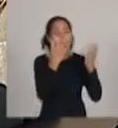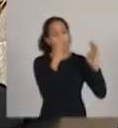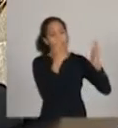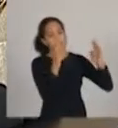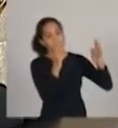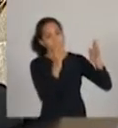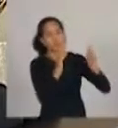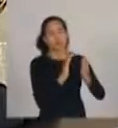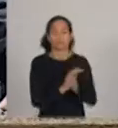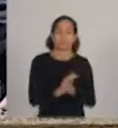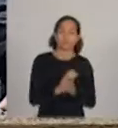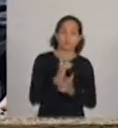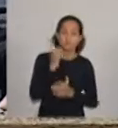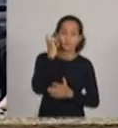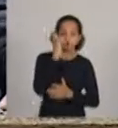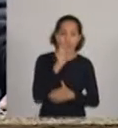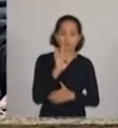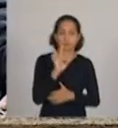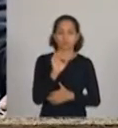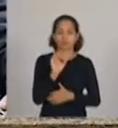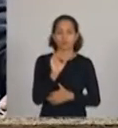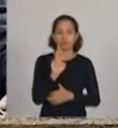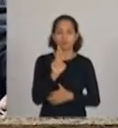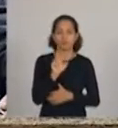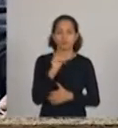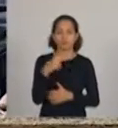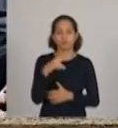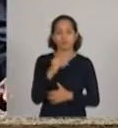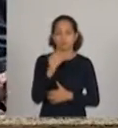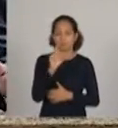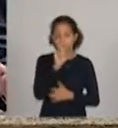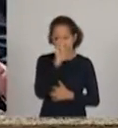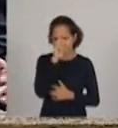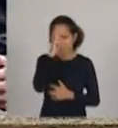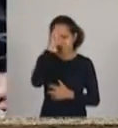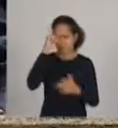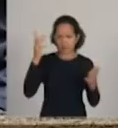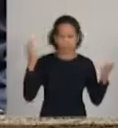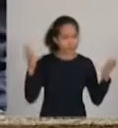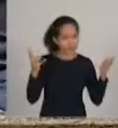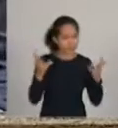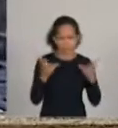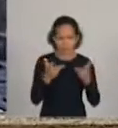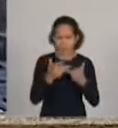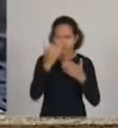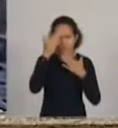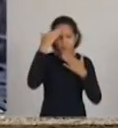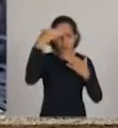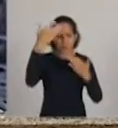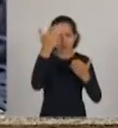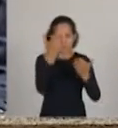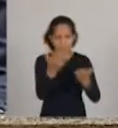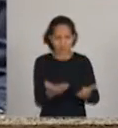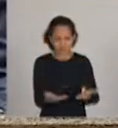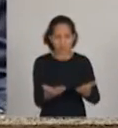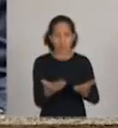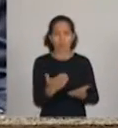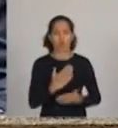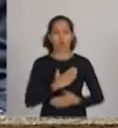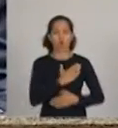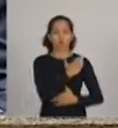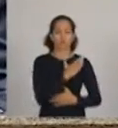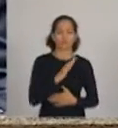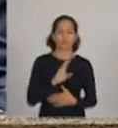parabenizar o deputado Torino Marques por essa ideia brilhante de homenagear o nosso comandante